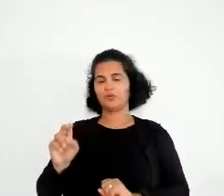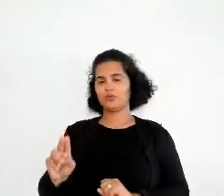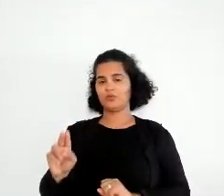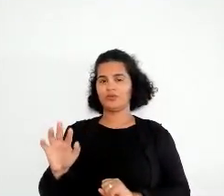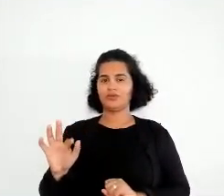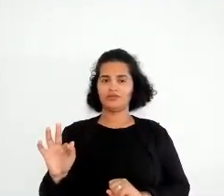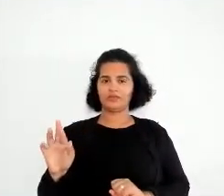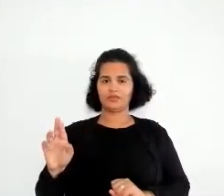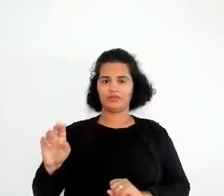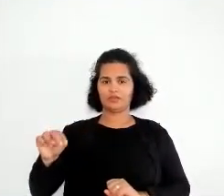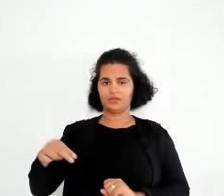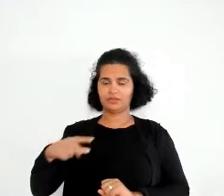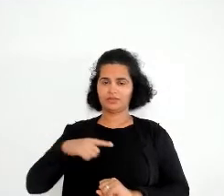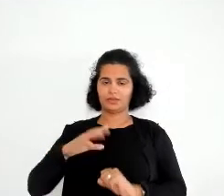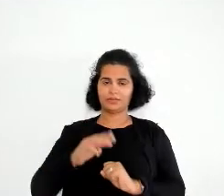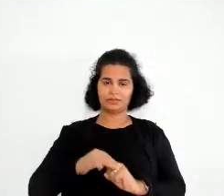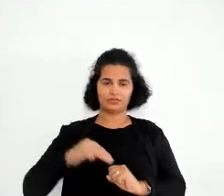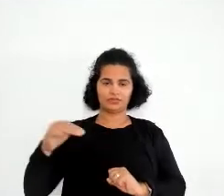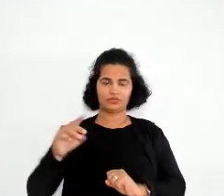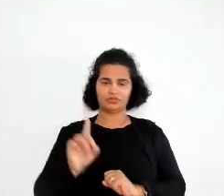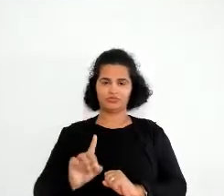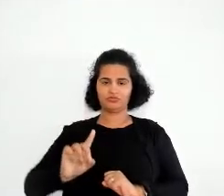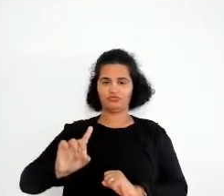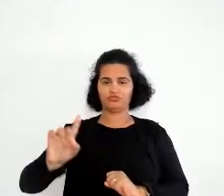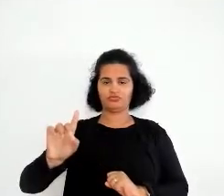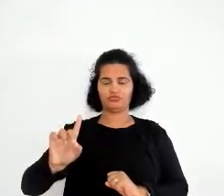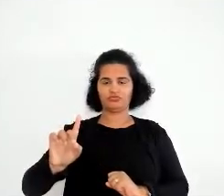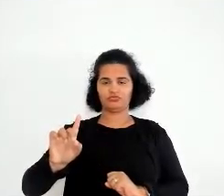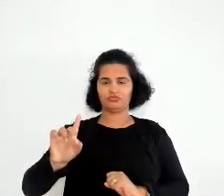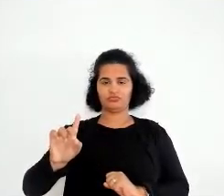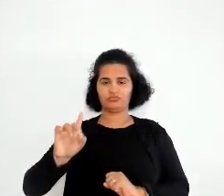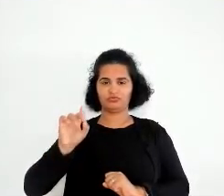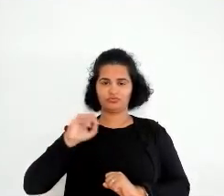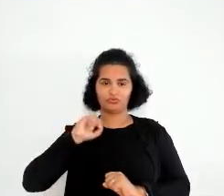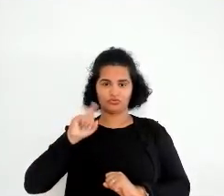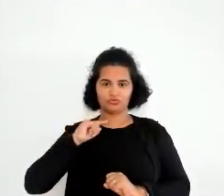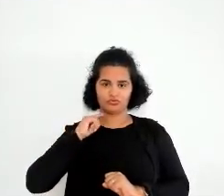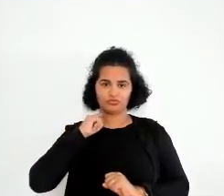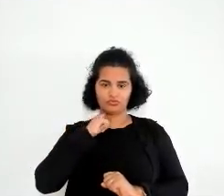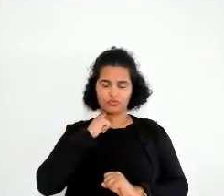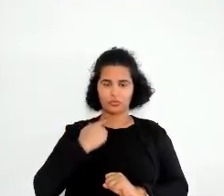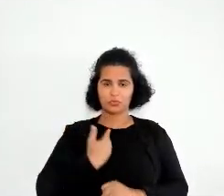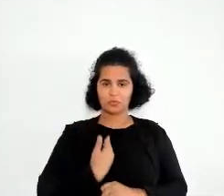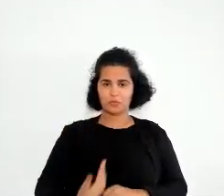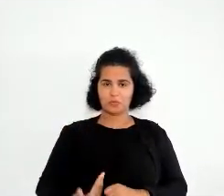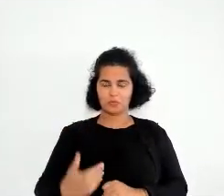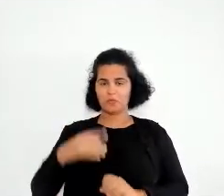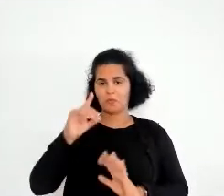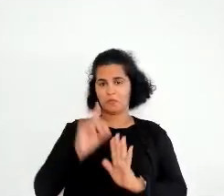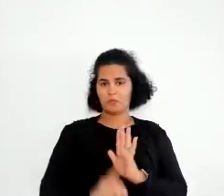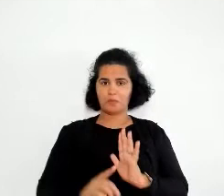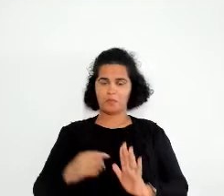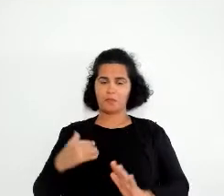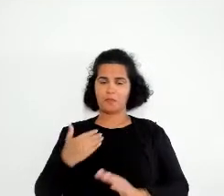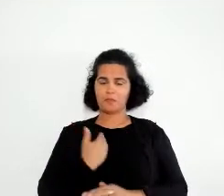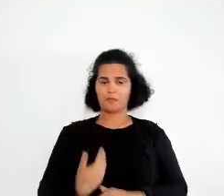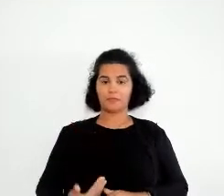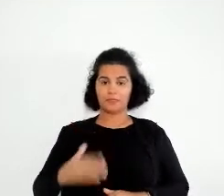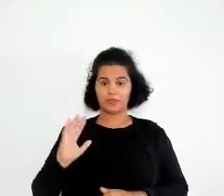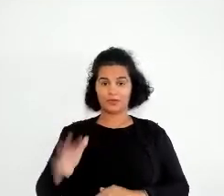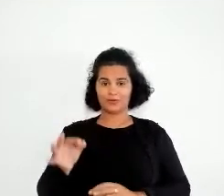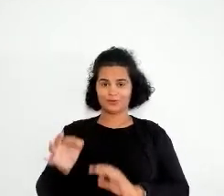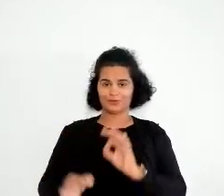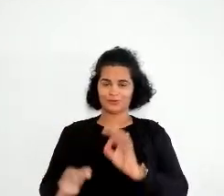e doutorado em Direito Público pela Universidade Federal de Pernambuco. Gurgel de Faria já foi juiz do trabalho do Rio Grande do